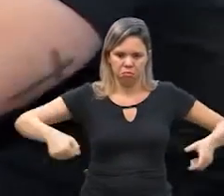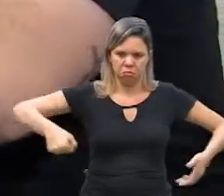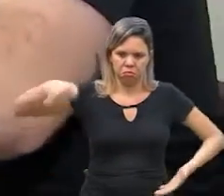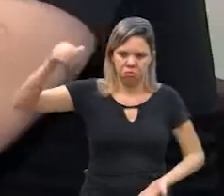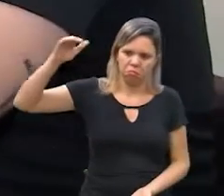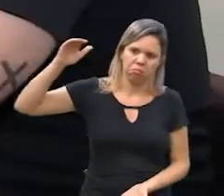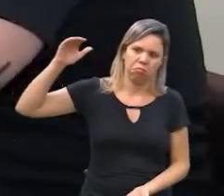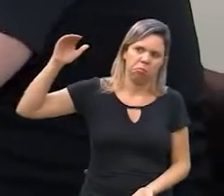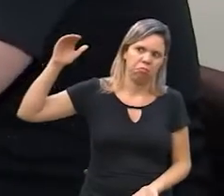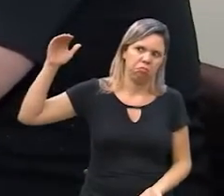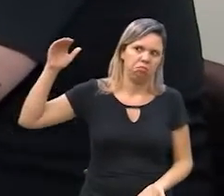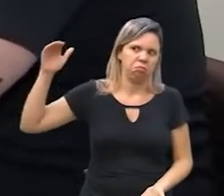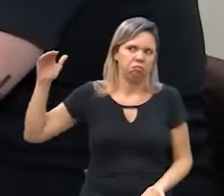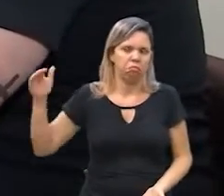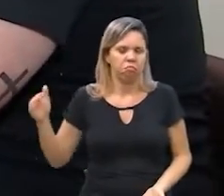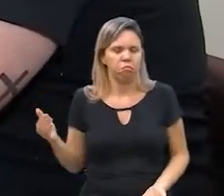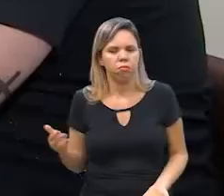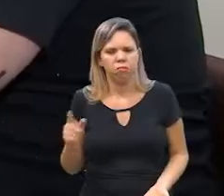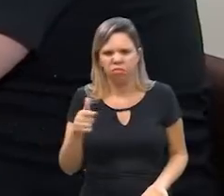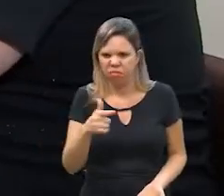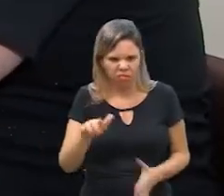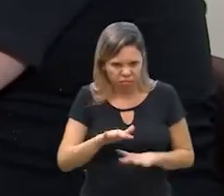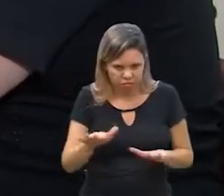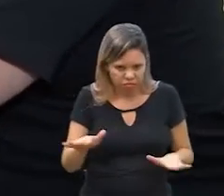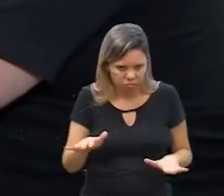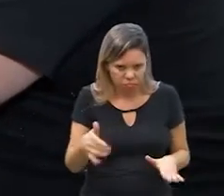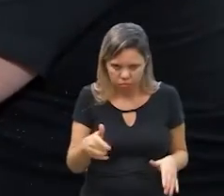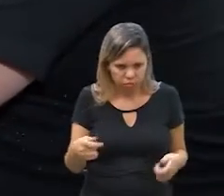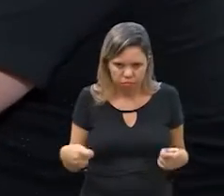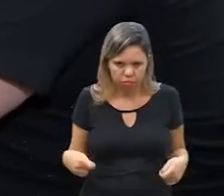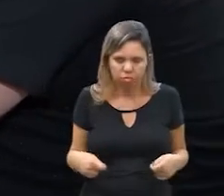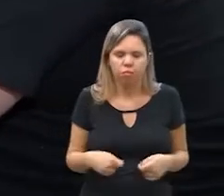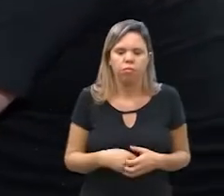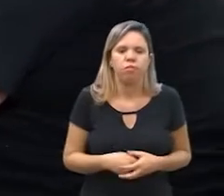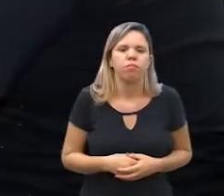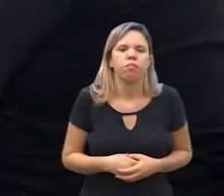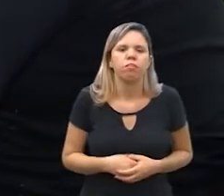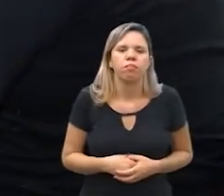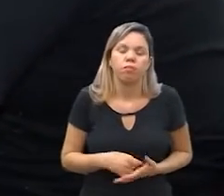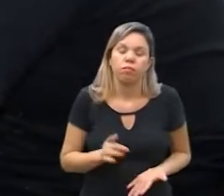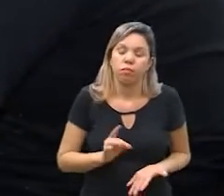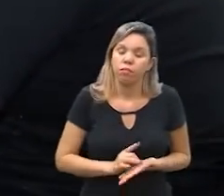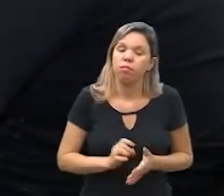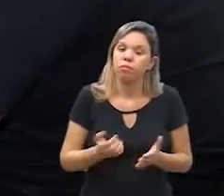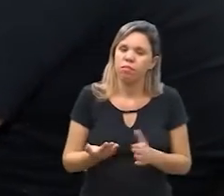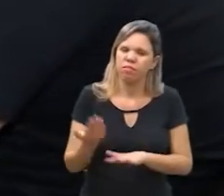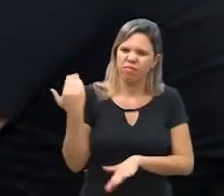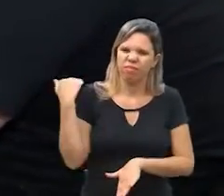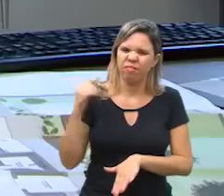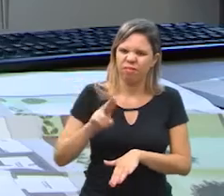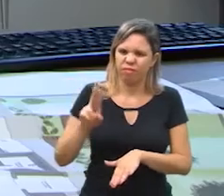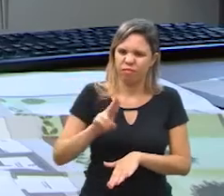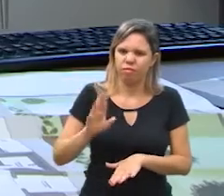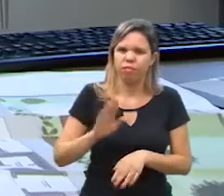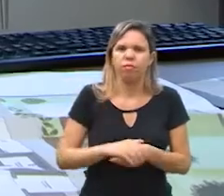malas gigantescas. Isso não existe mais? Não, isso não existe mais. Realmente ficou no